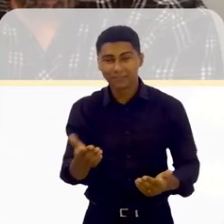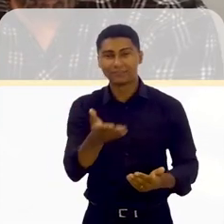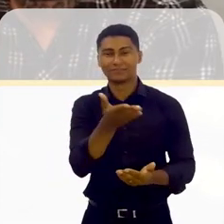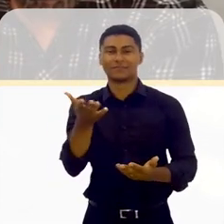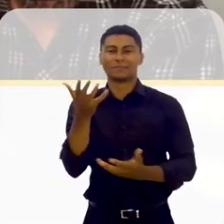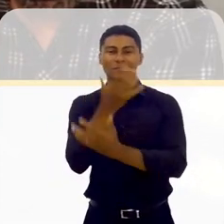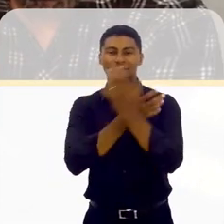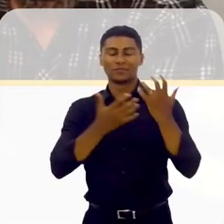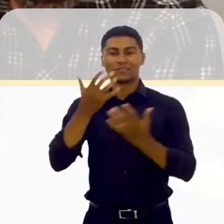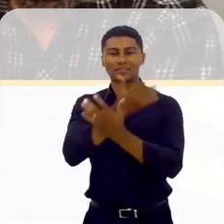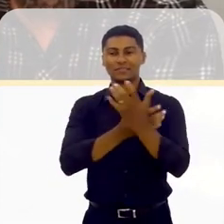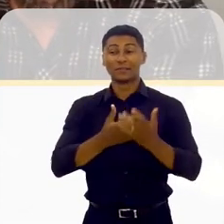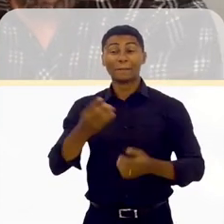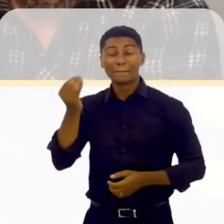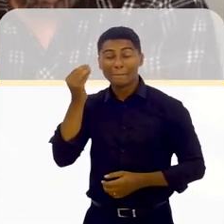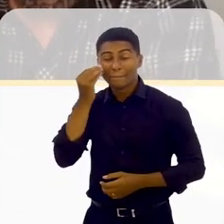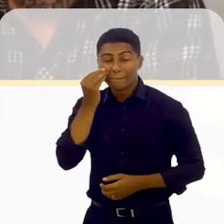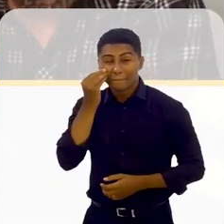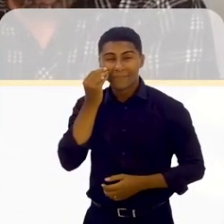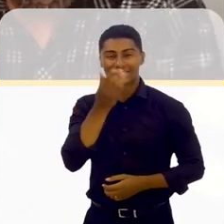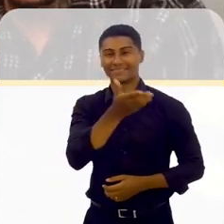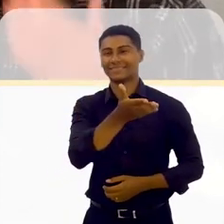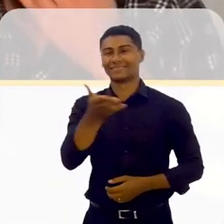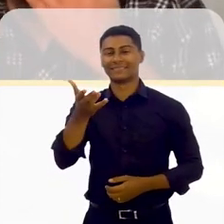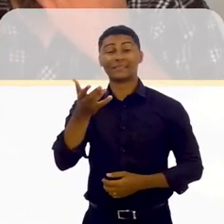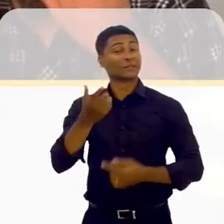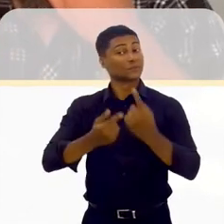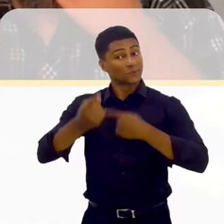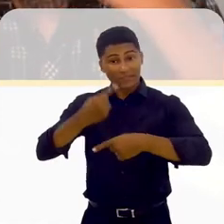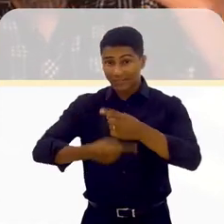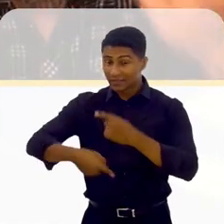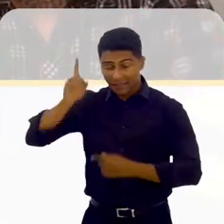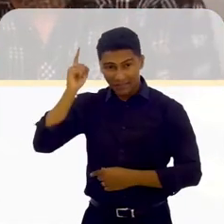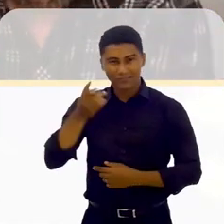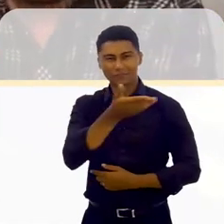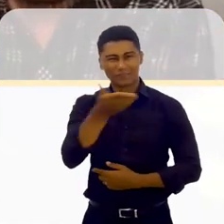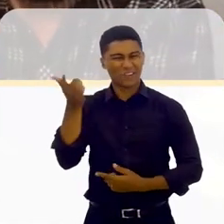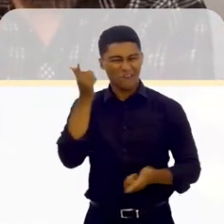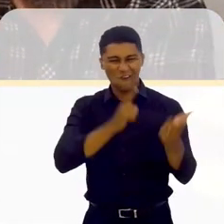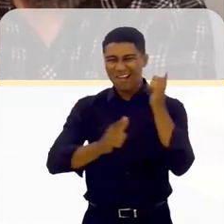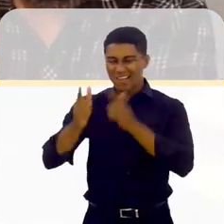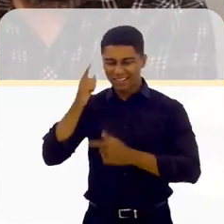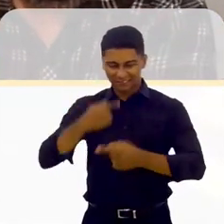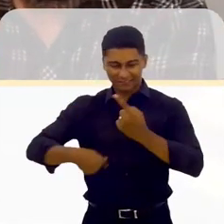essa canção. Um beijo grande, mais sucesso. Vocês vão voar